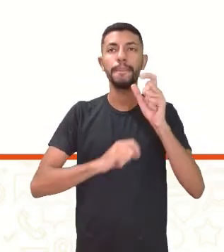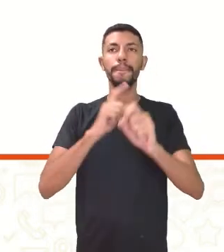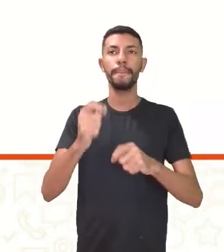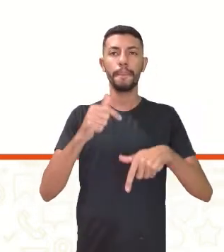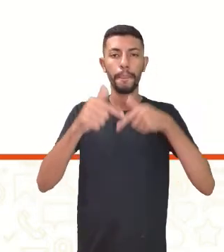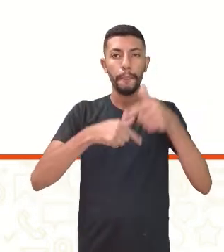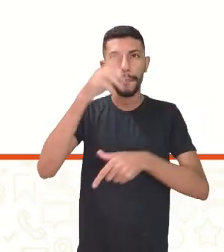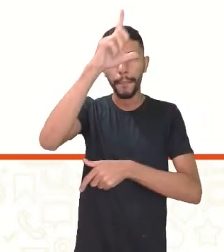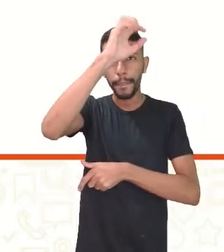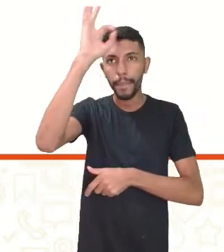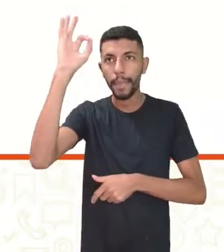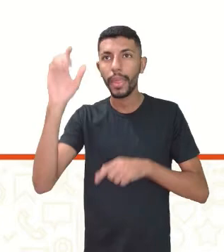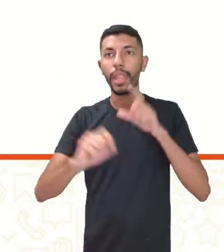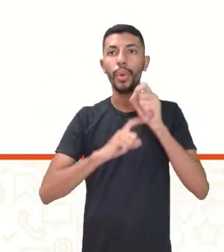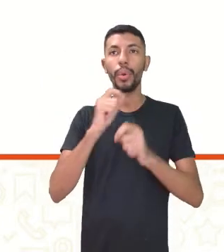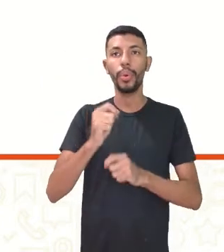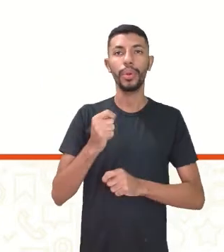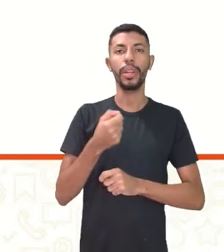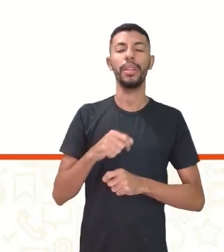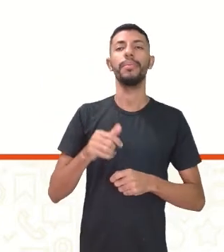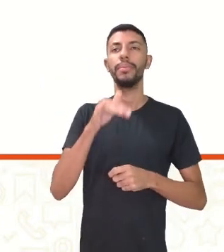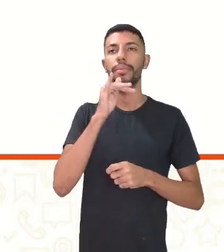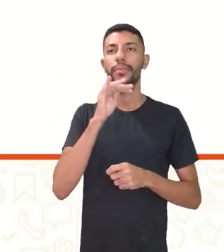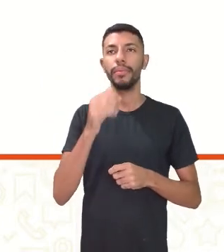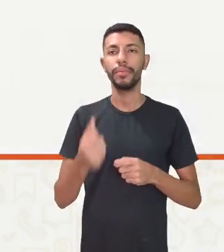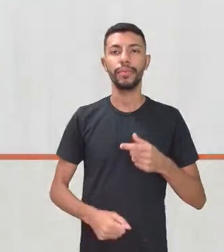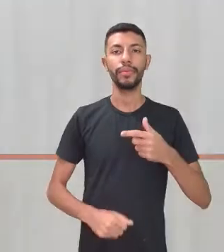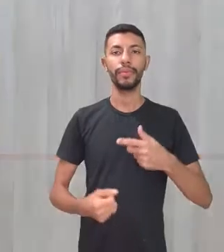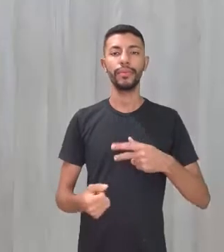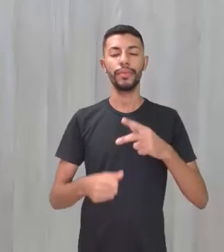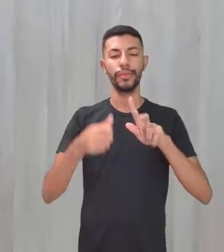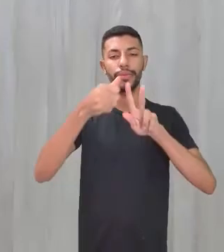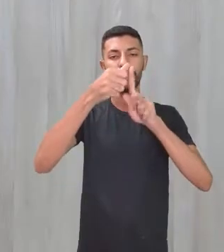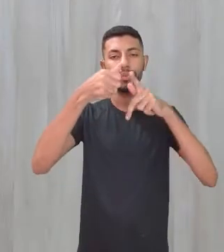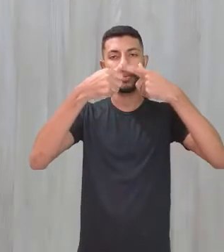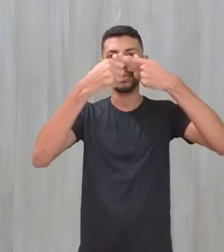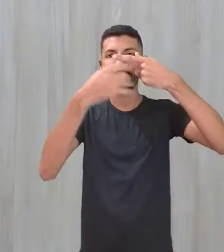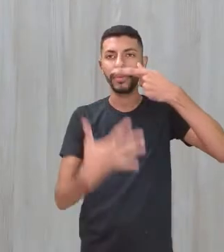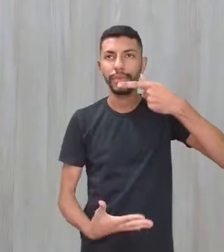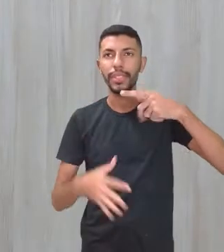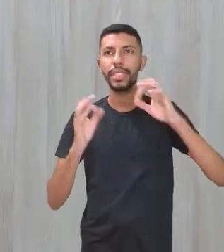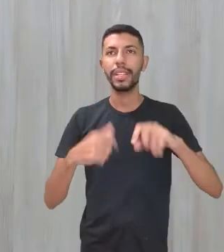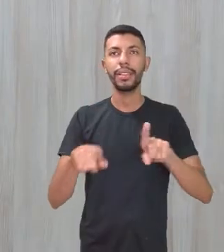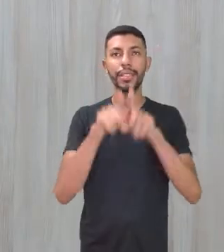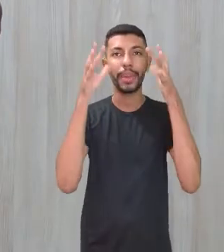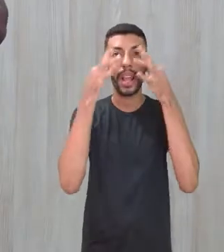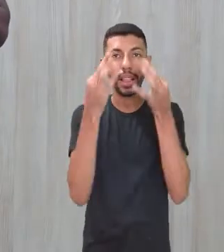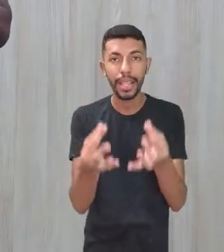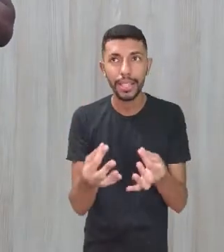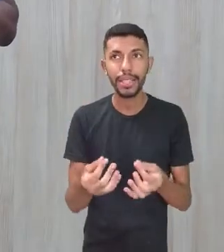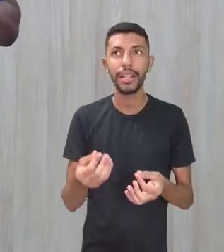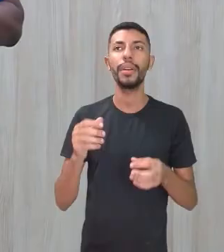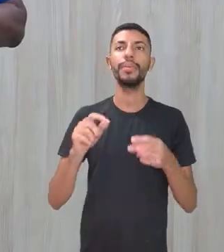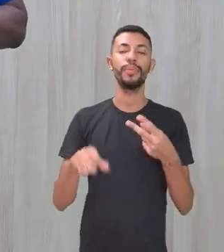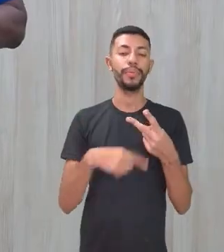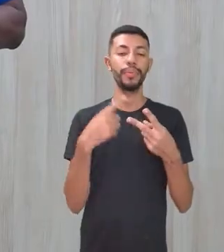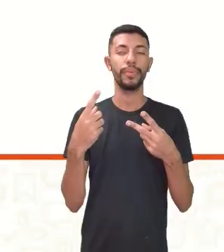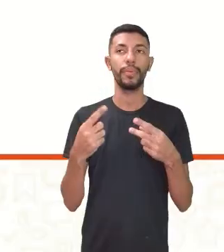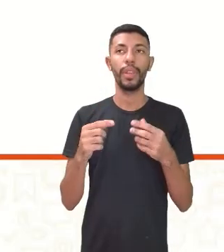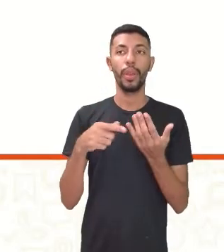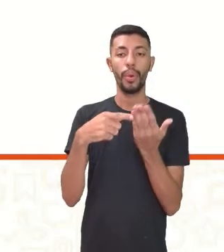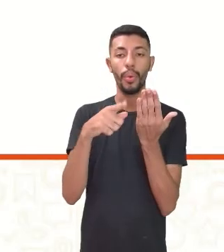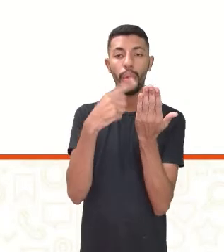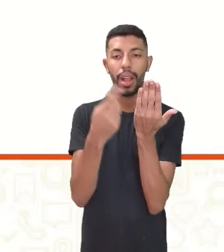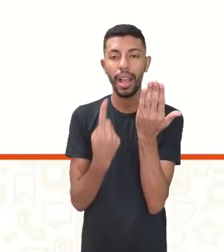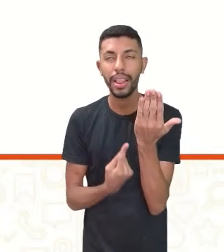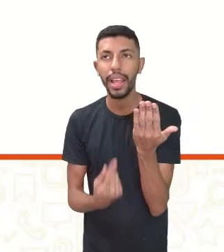a atenção, porque ele está aí no mesmo formato. O caderno,